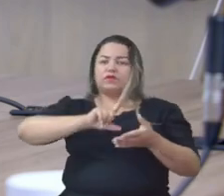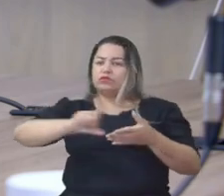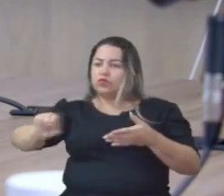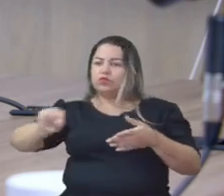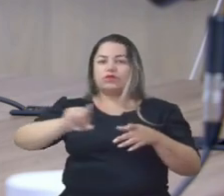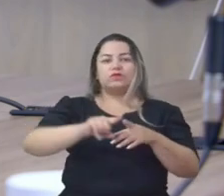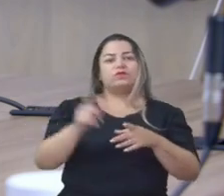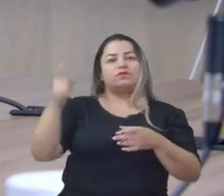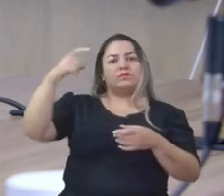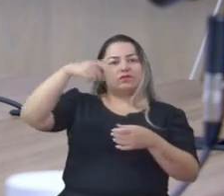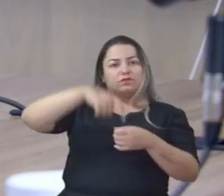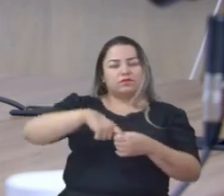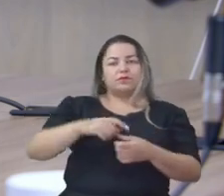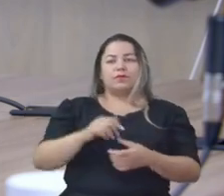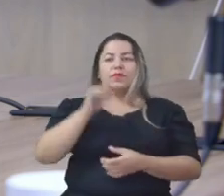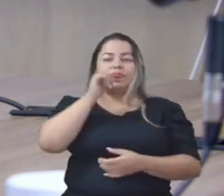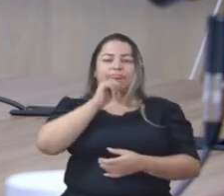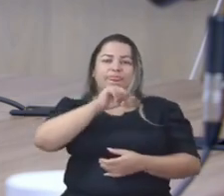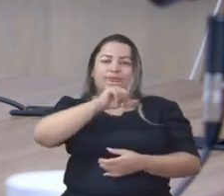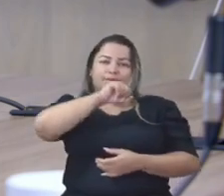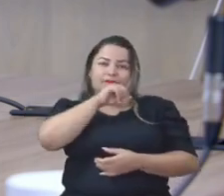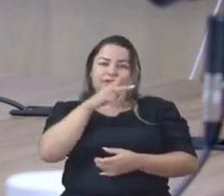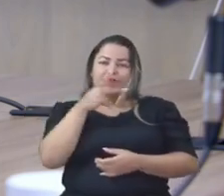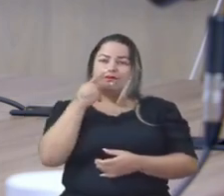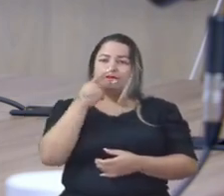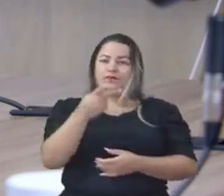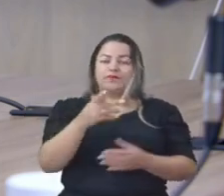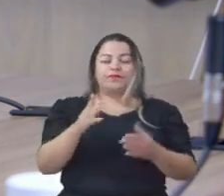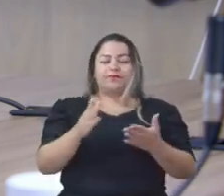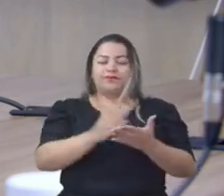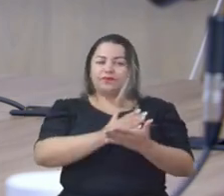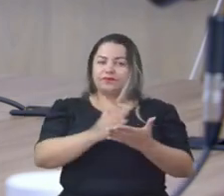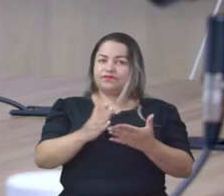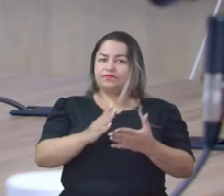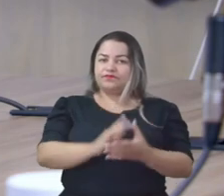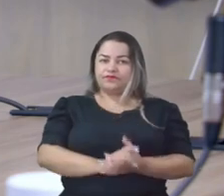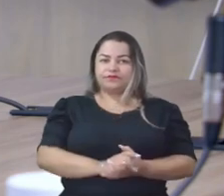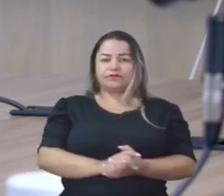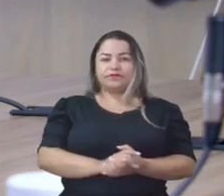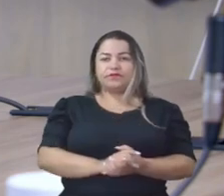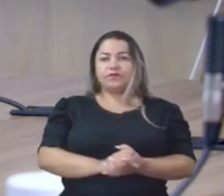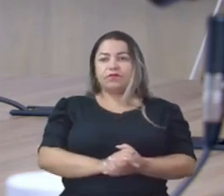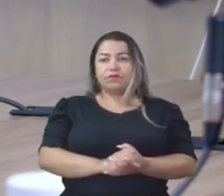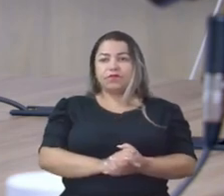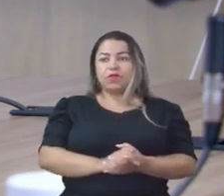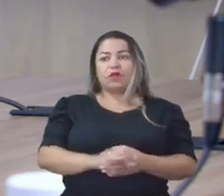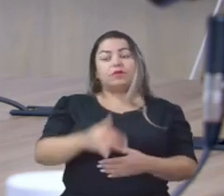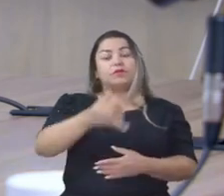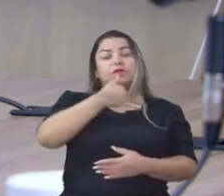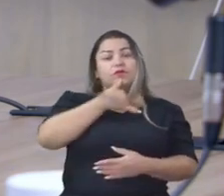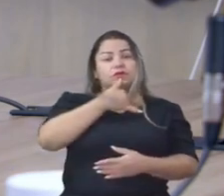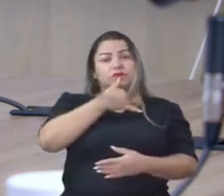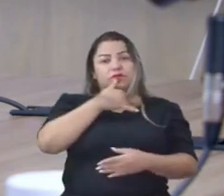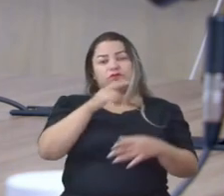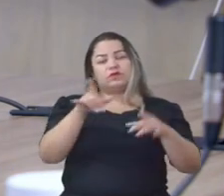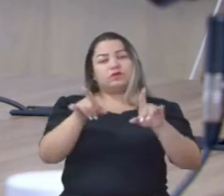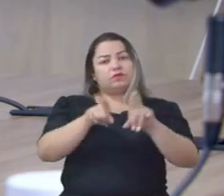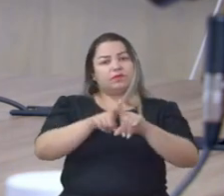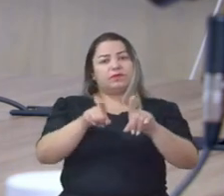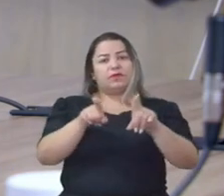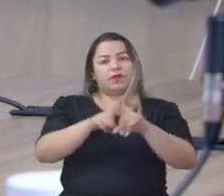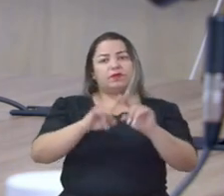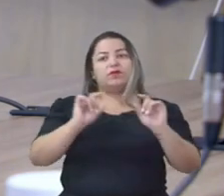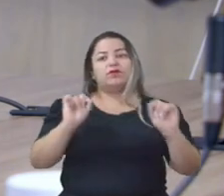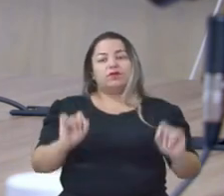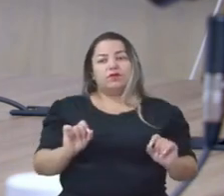era retomada. A minha mãe também, ela relata em alguns dos momentos, e é um relato muito triste, assim,